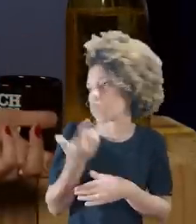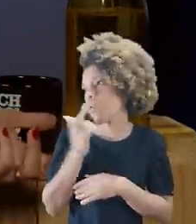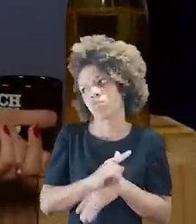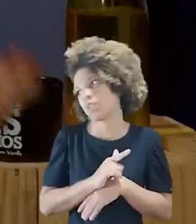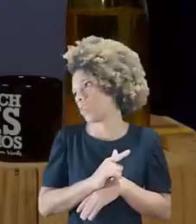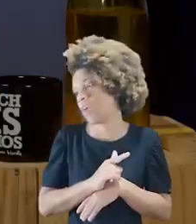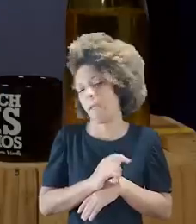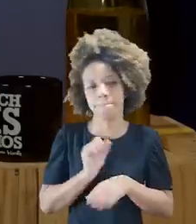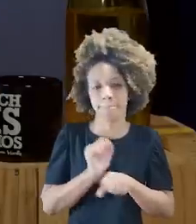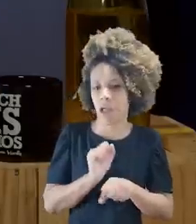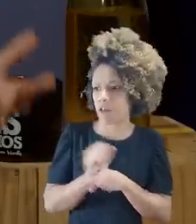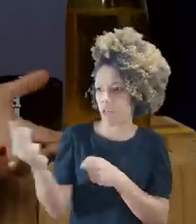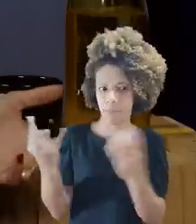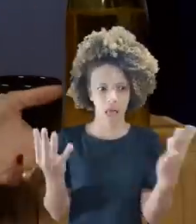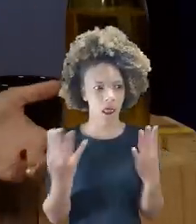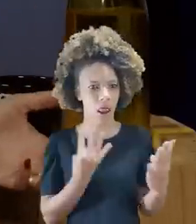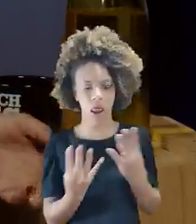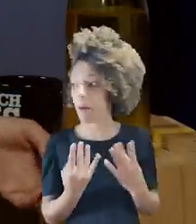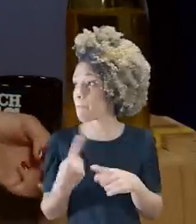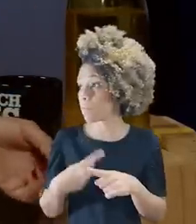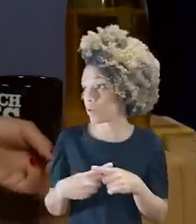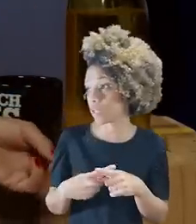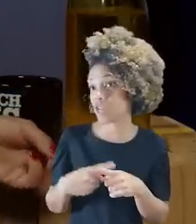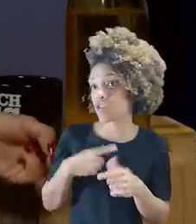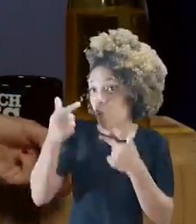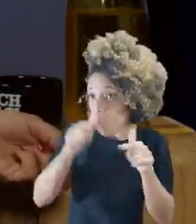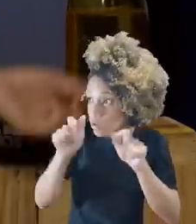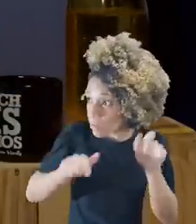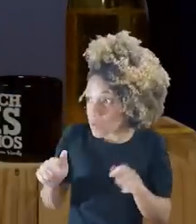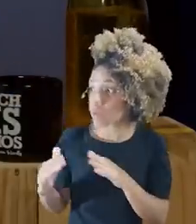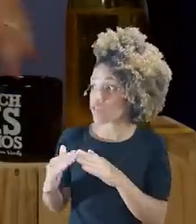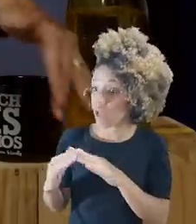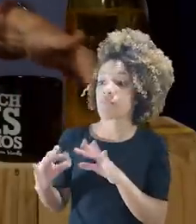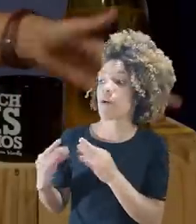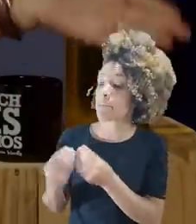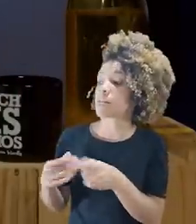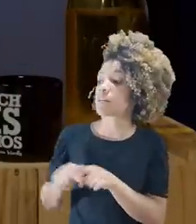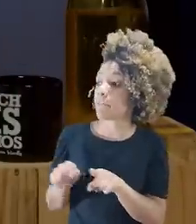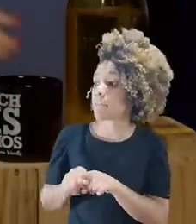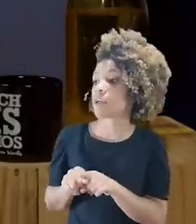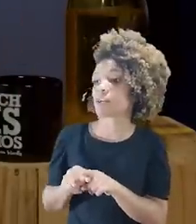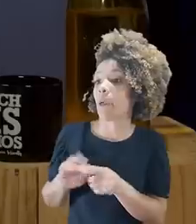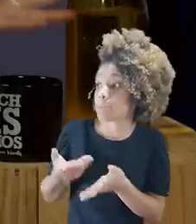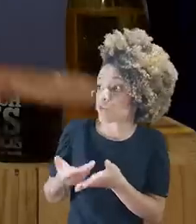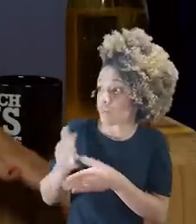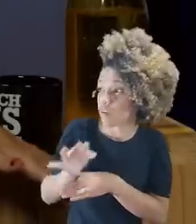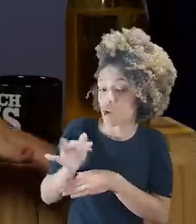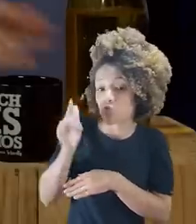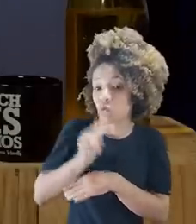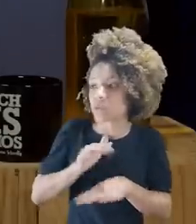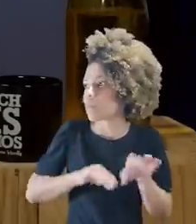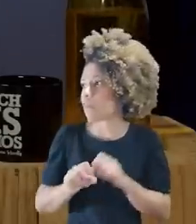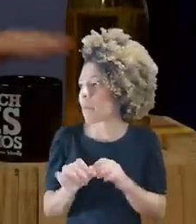conseguia mais me parava uma barreira de pessoas porque as pessoas traziam outras pessoas de casa a família para dizer que eu estudava na faculdade já não conseguia mais